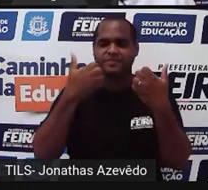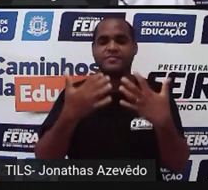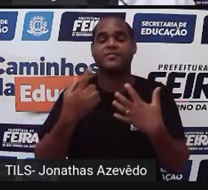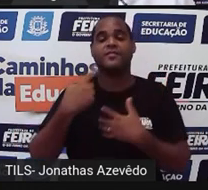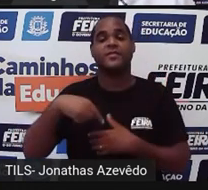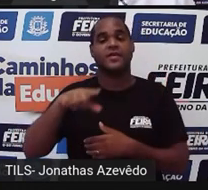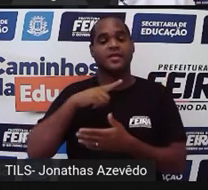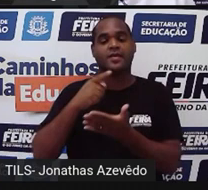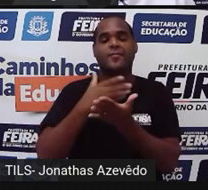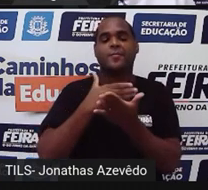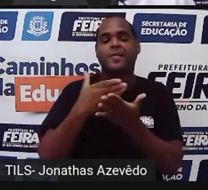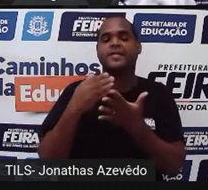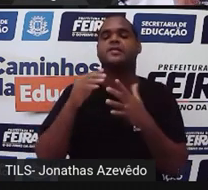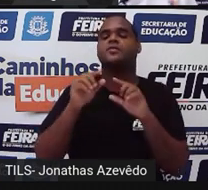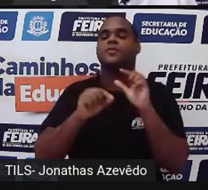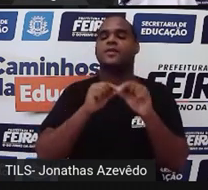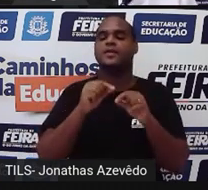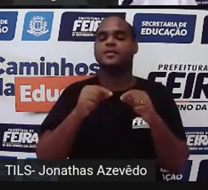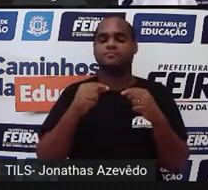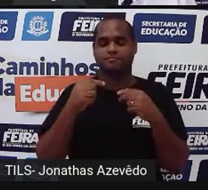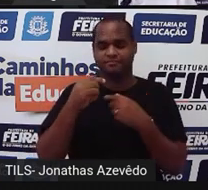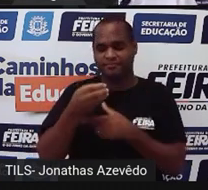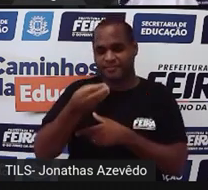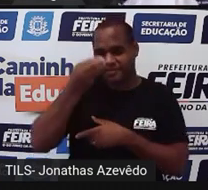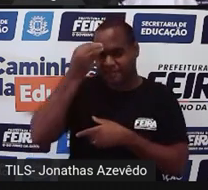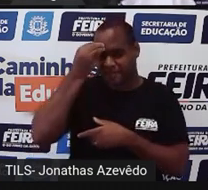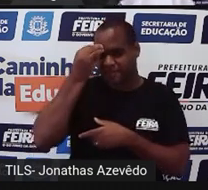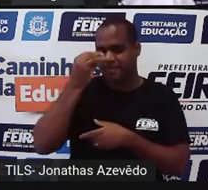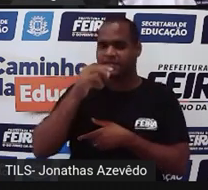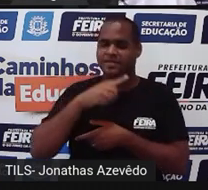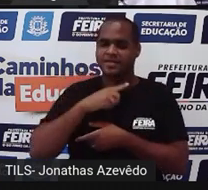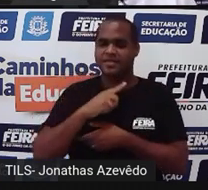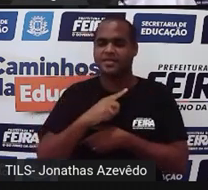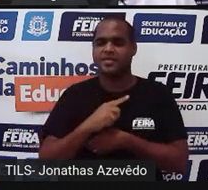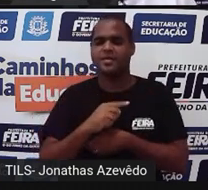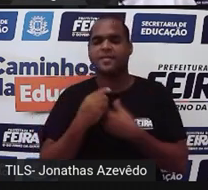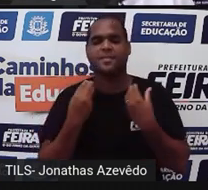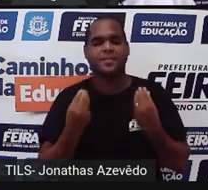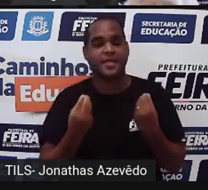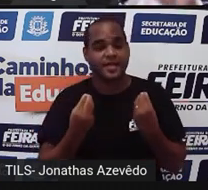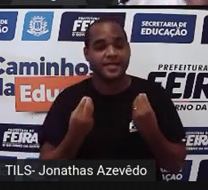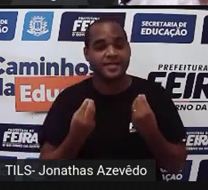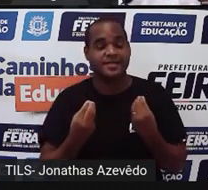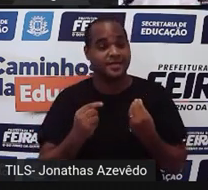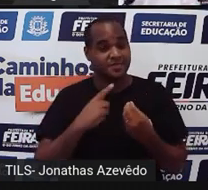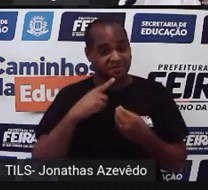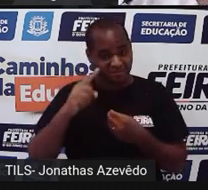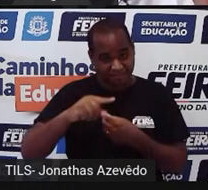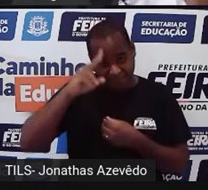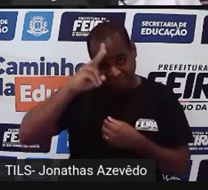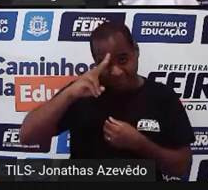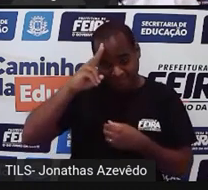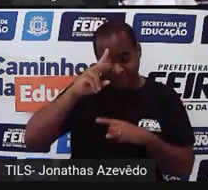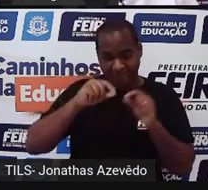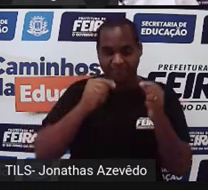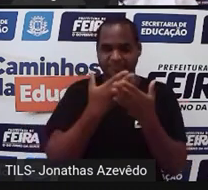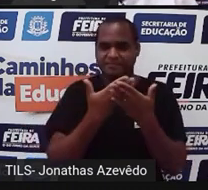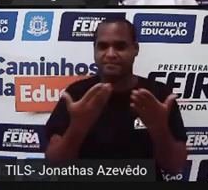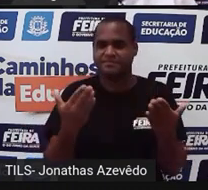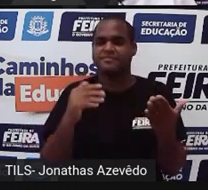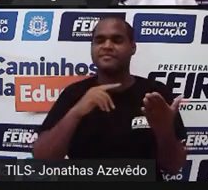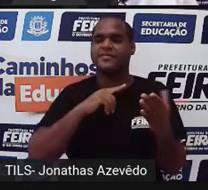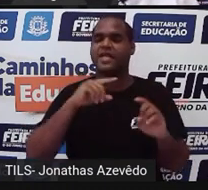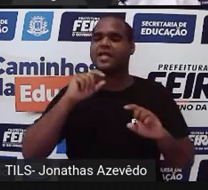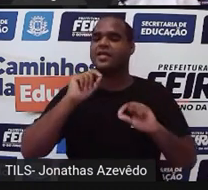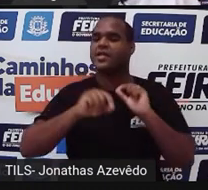começa fazendo aqui um exercíciozinho de memória. Para quê, professor? Para lembrar algo que a gente